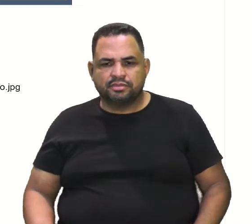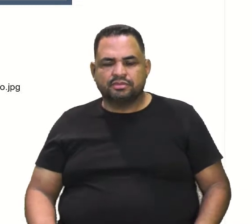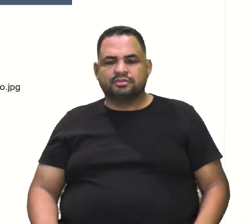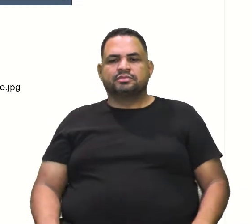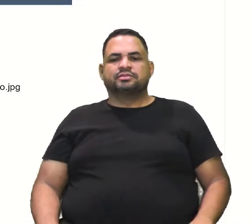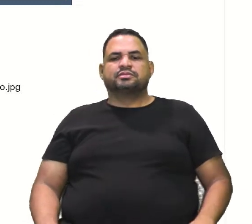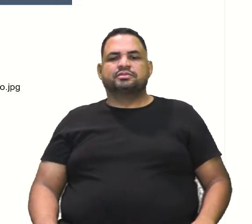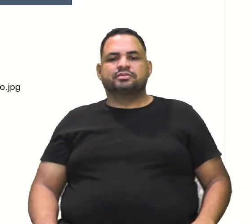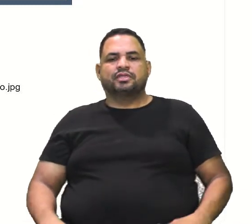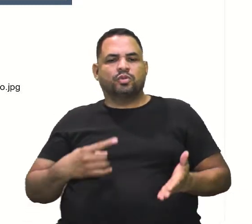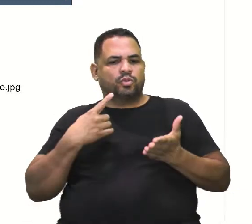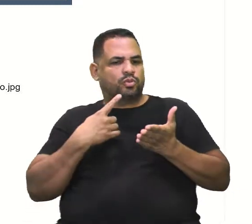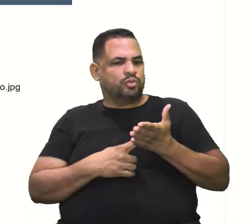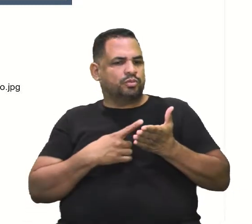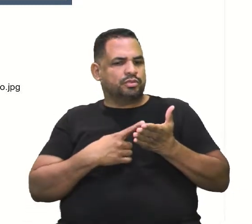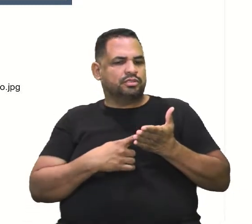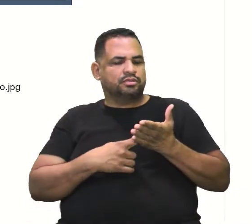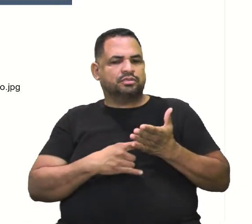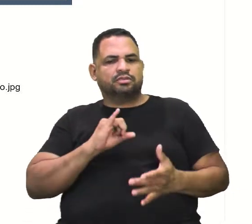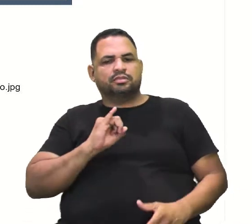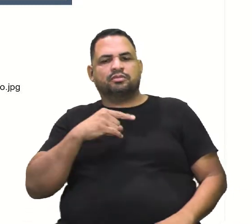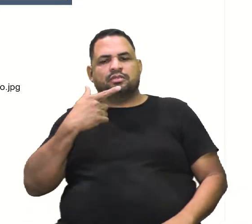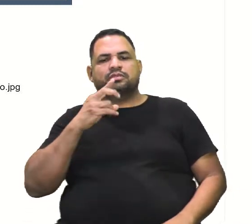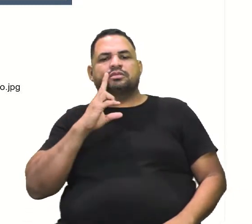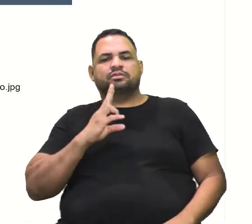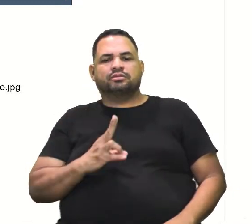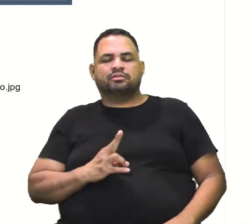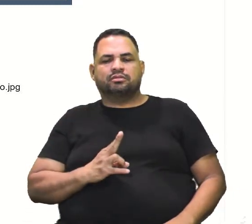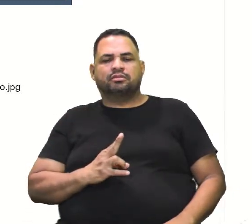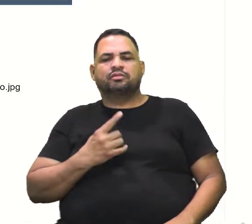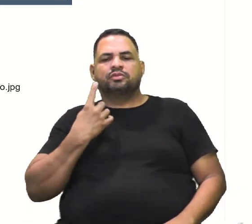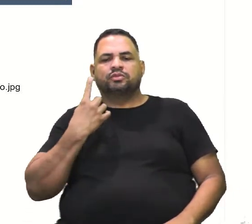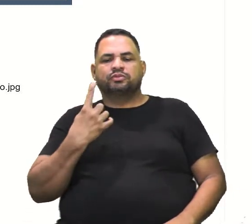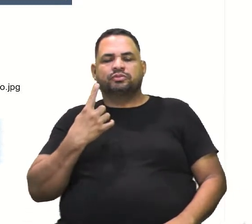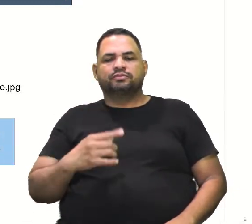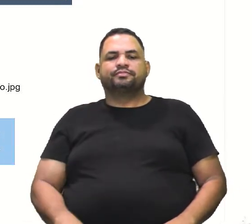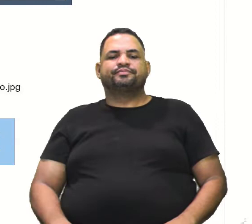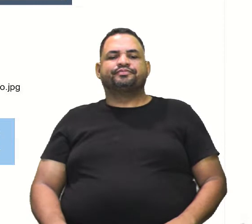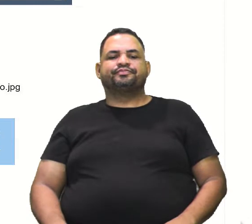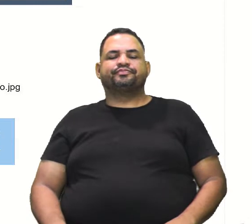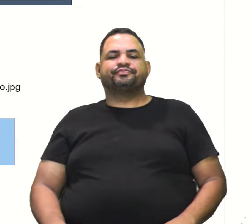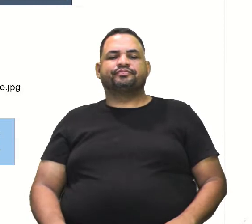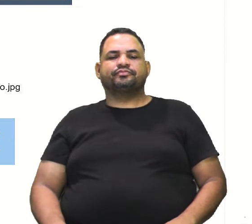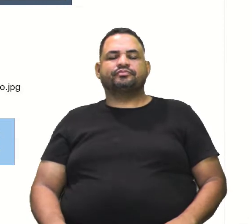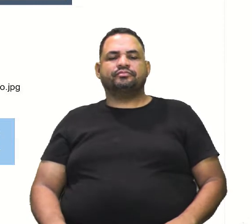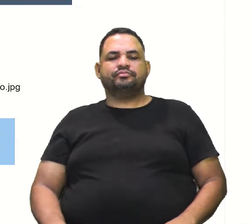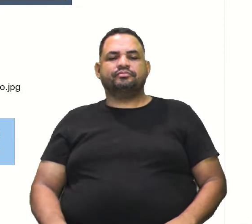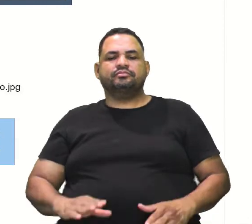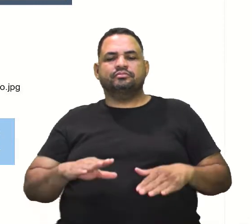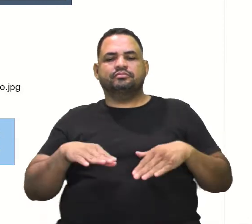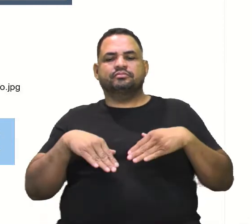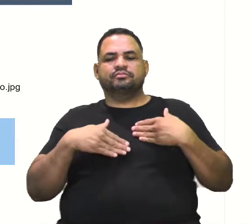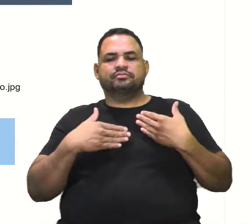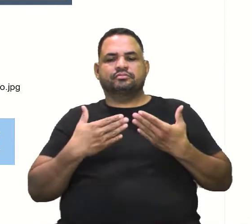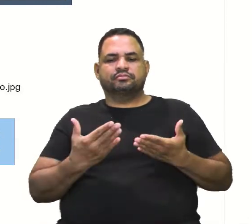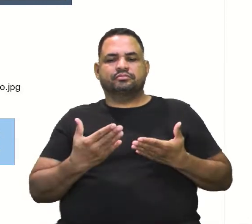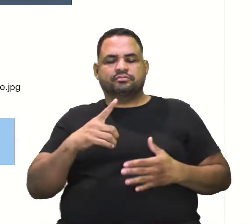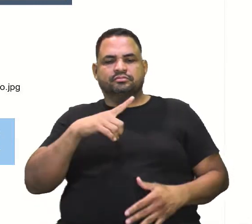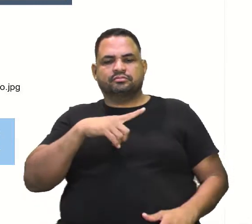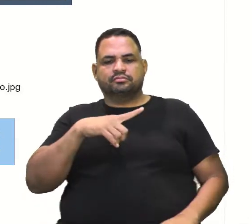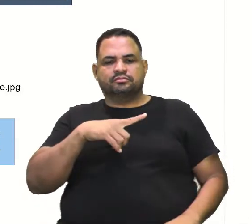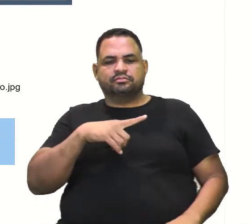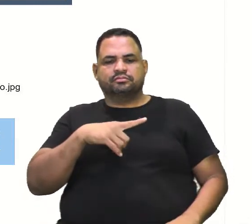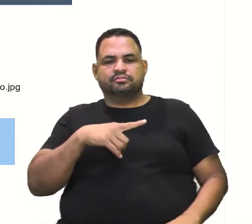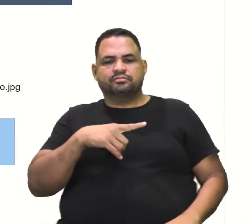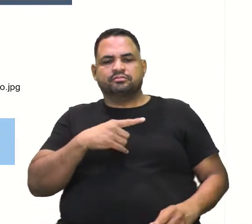convencionado que I ao quadrado é menos 1? Isso. Beleza. E aí? Quando a gente fala que nós temos